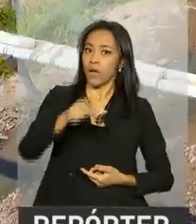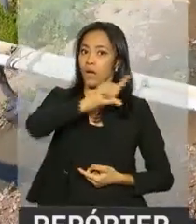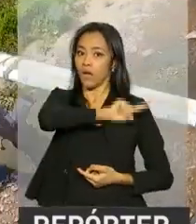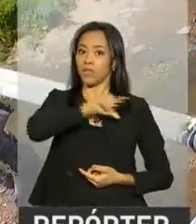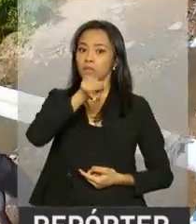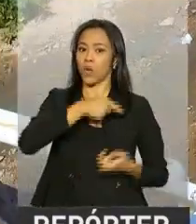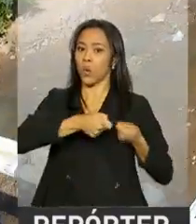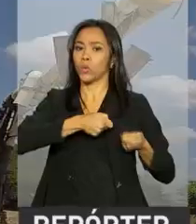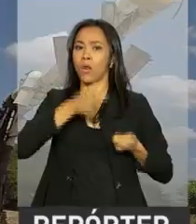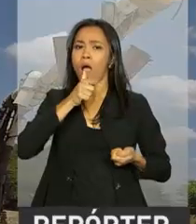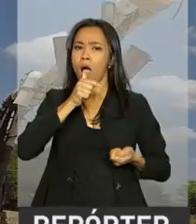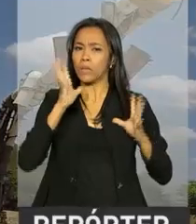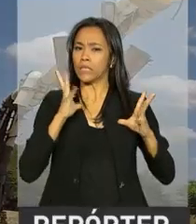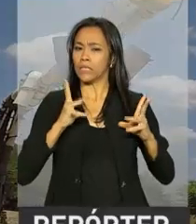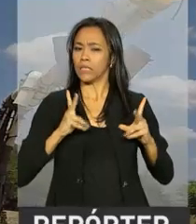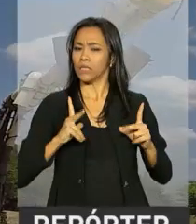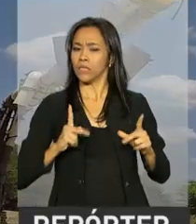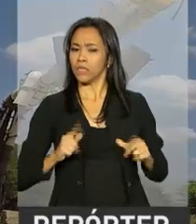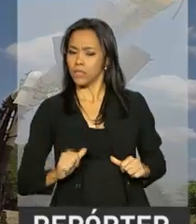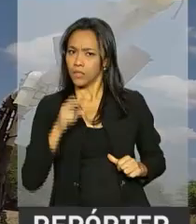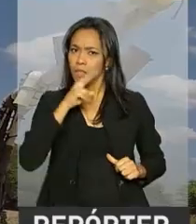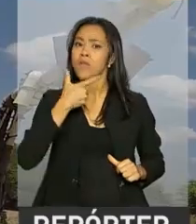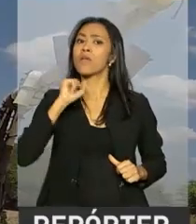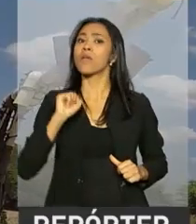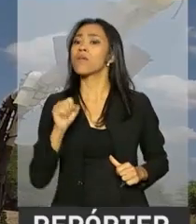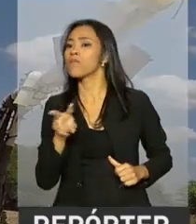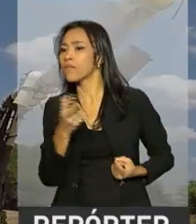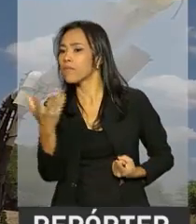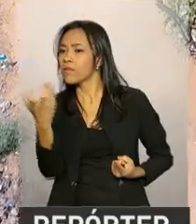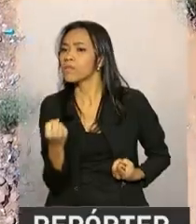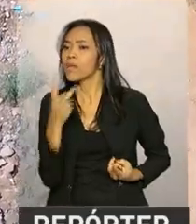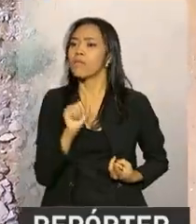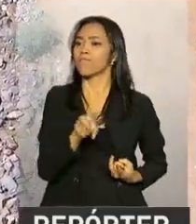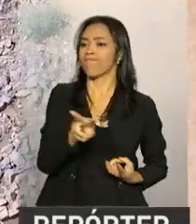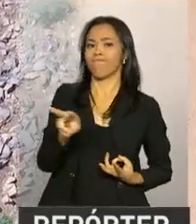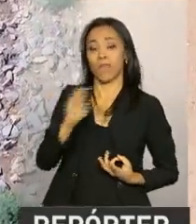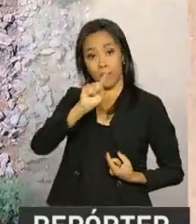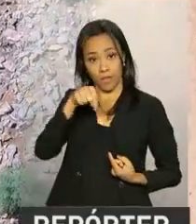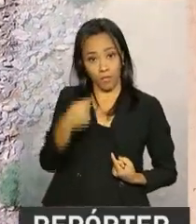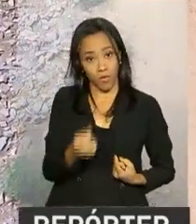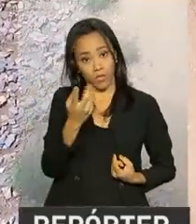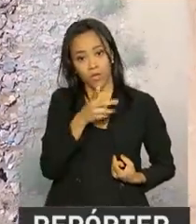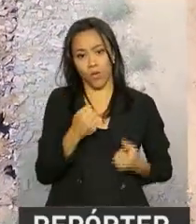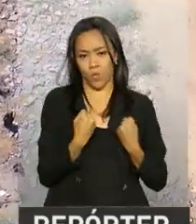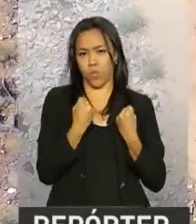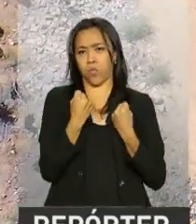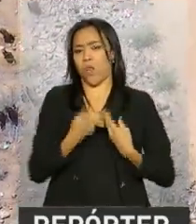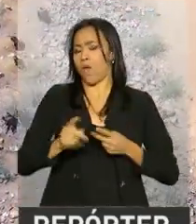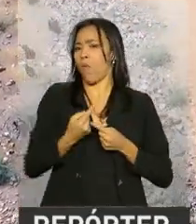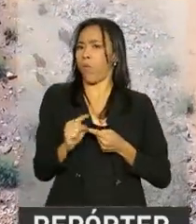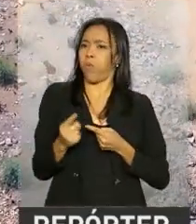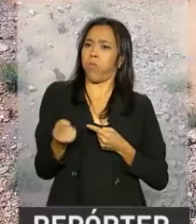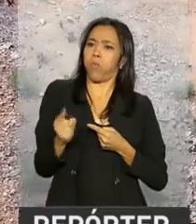feito o controle da qualidade e a checagem de quem vai receber a água. Depois, o caminhão percorre um caminho longo,